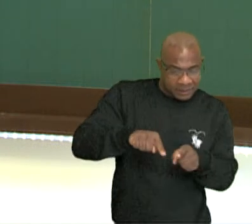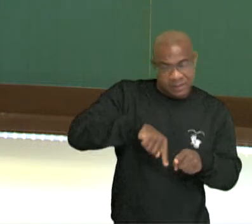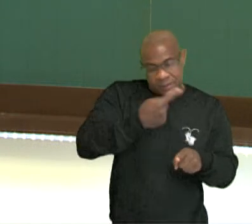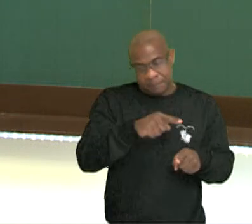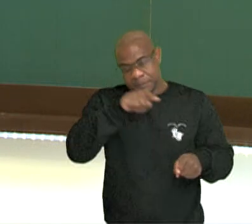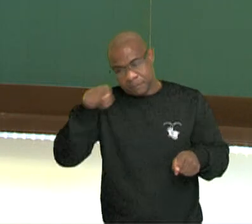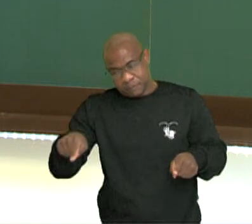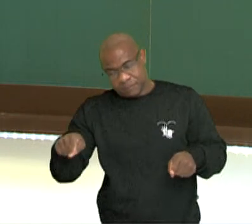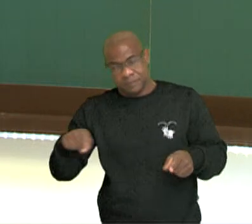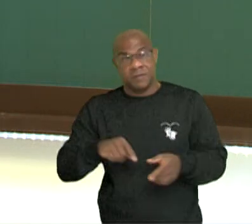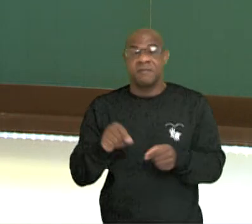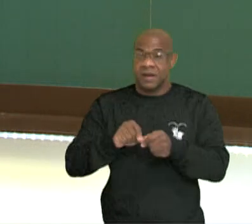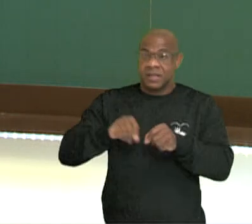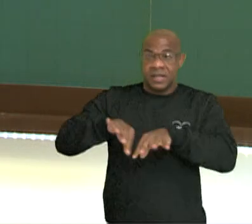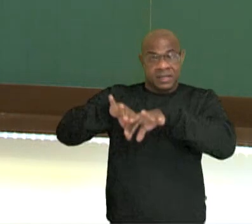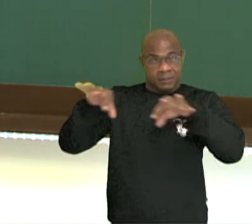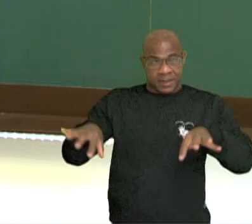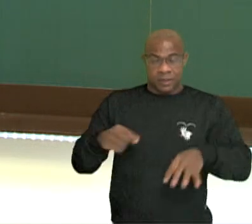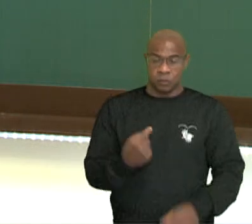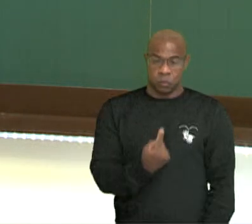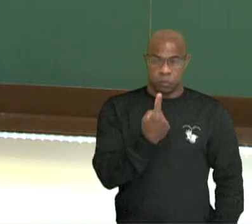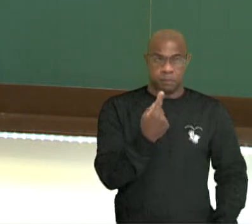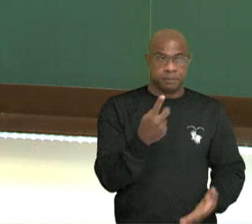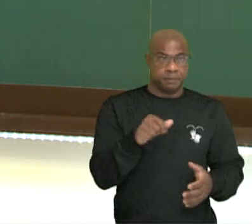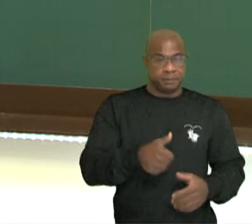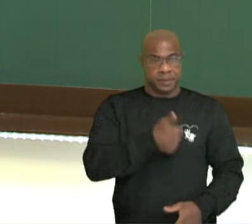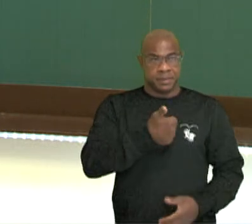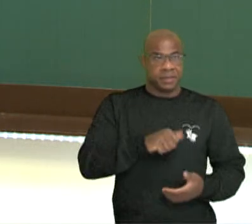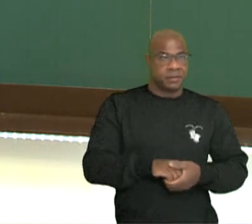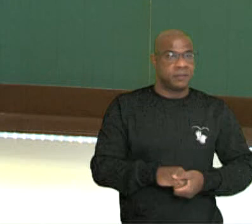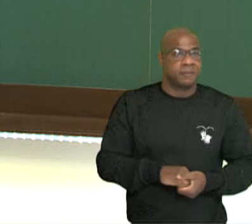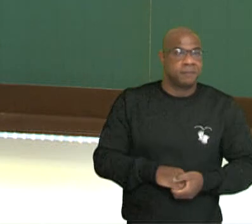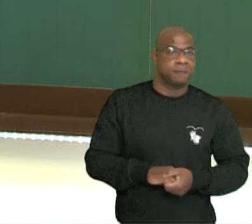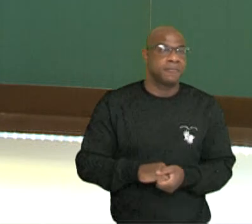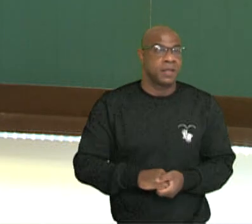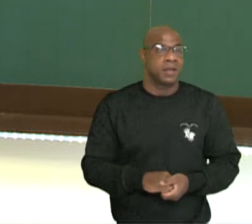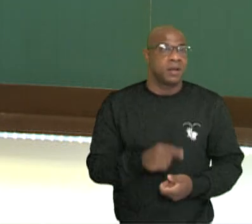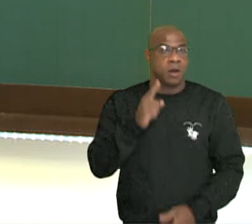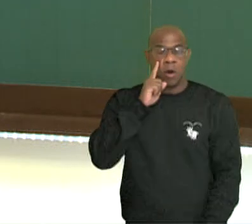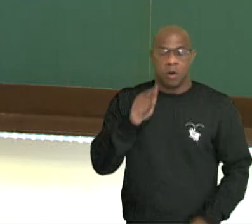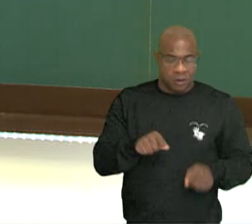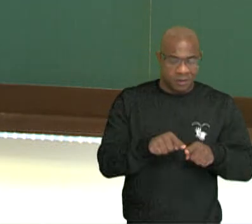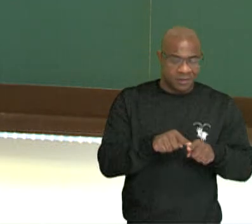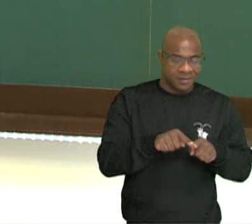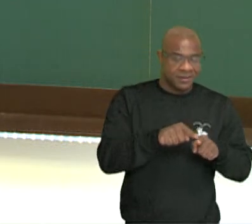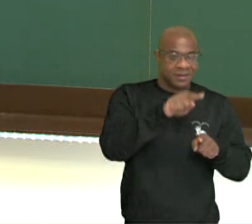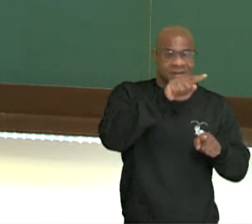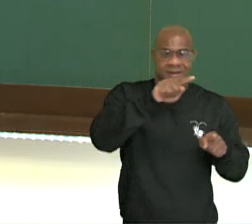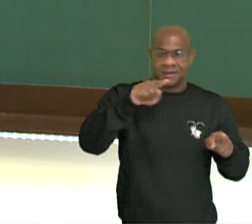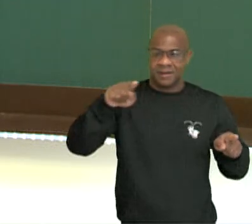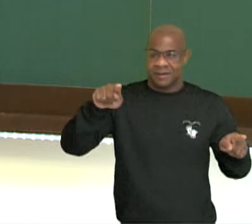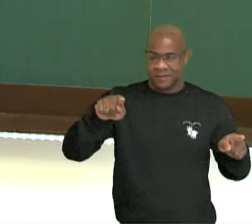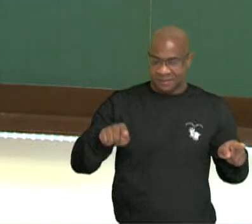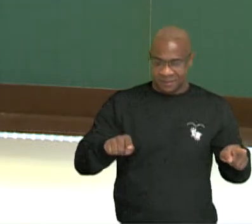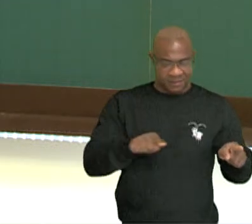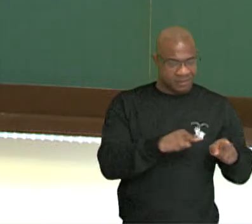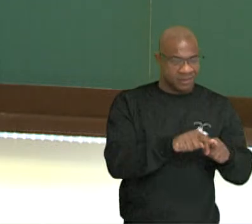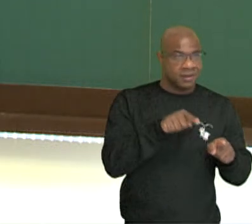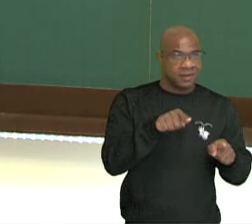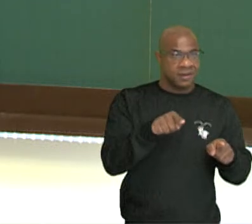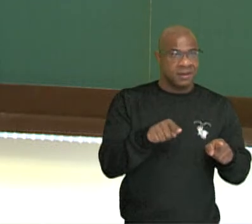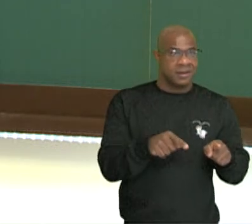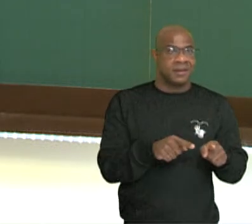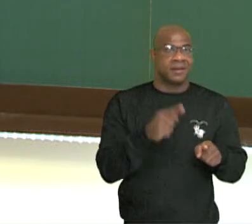fazer separado, um de cada vez. A área do retângulo. Vou tampar aqui o quadrado para você enxergar.